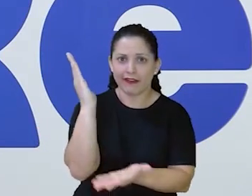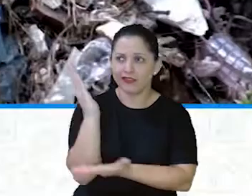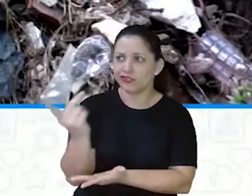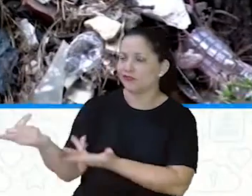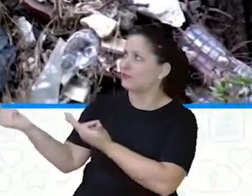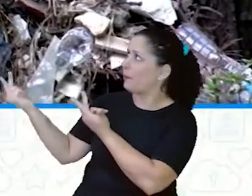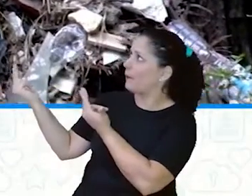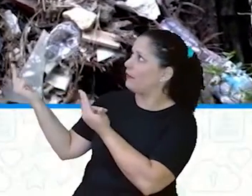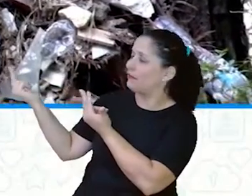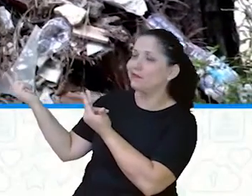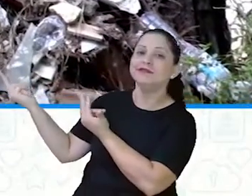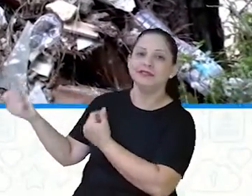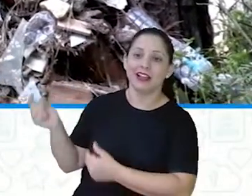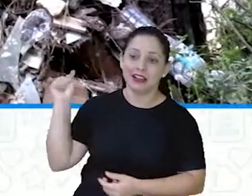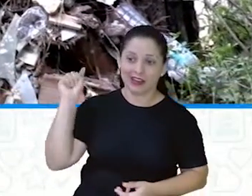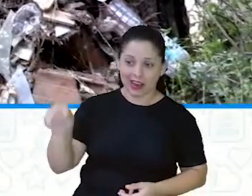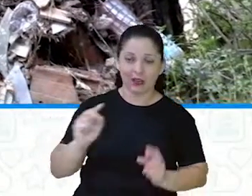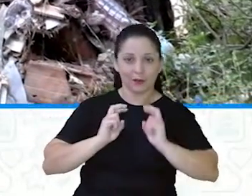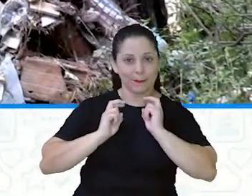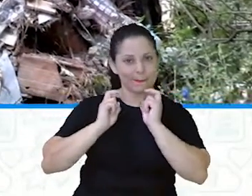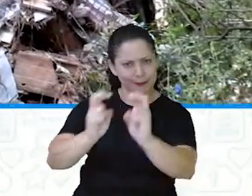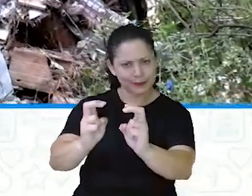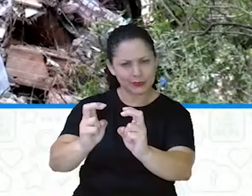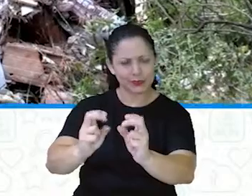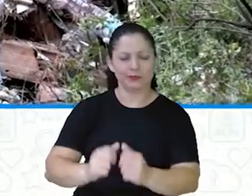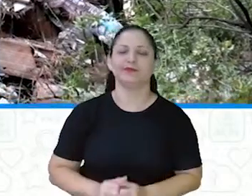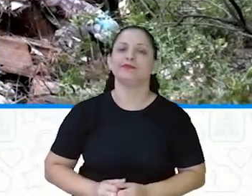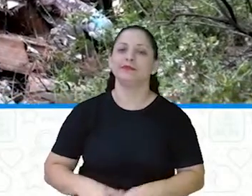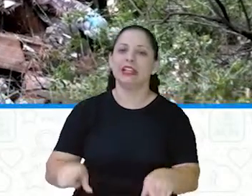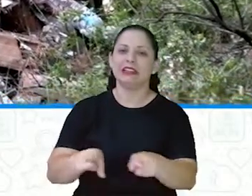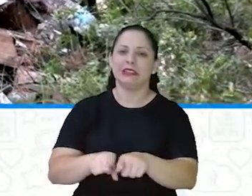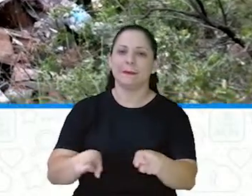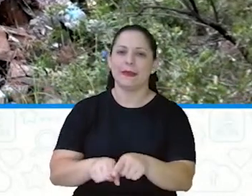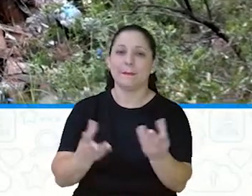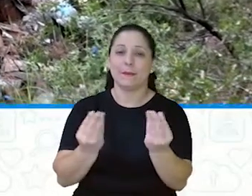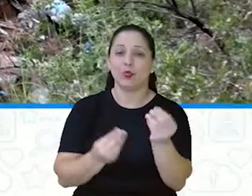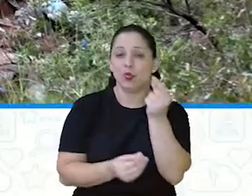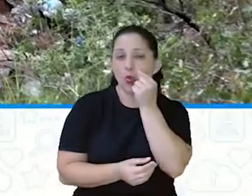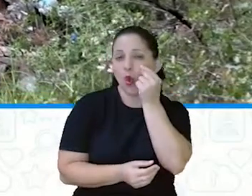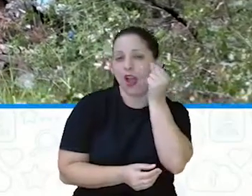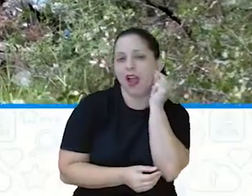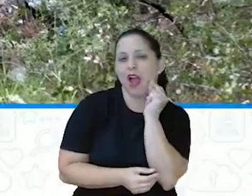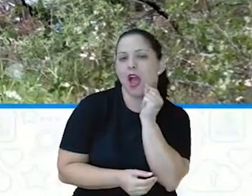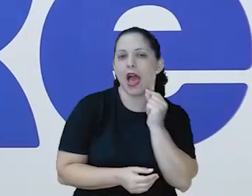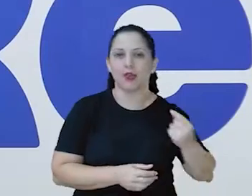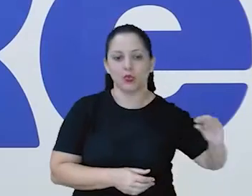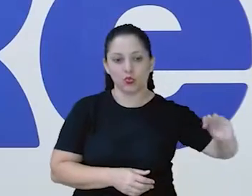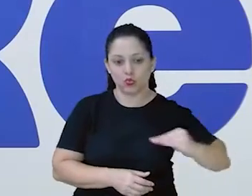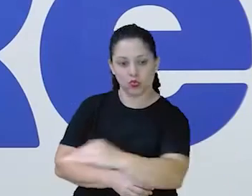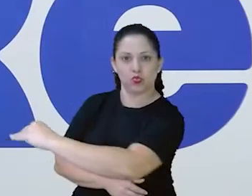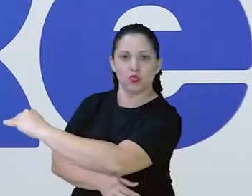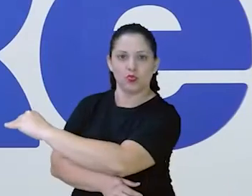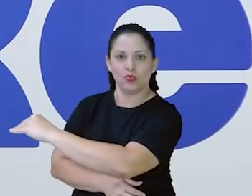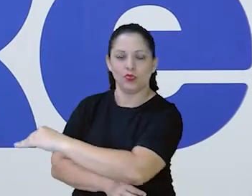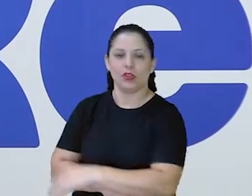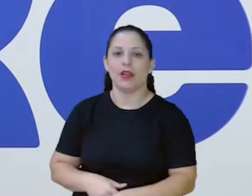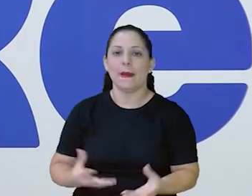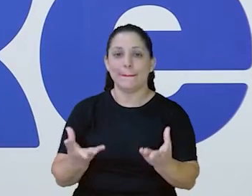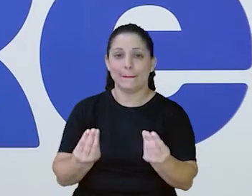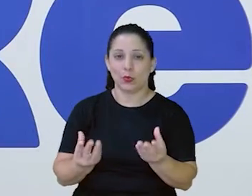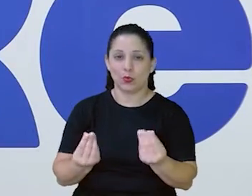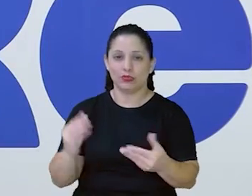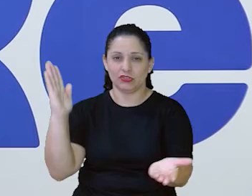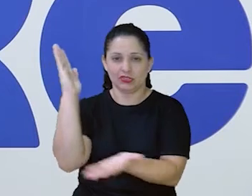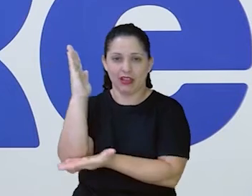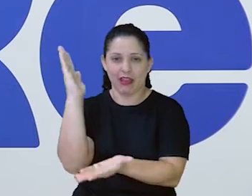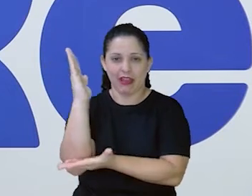que estava lá. Inclusive, ratos nos trilhos do trem. Aquelas garrafas não aparecem ali